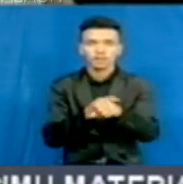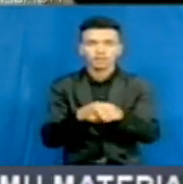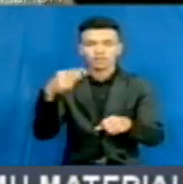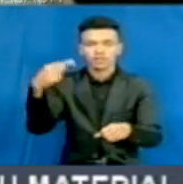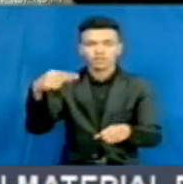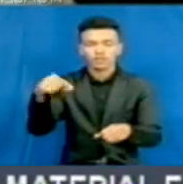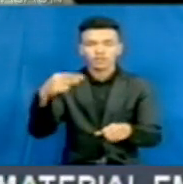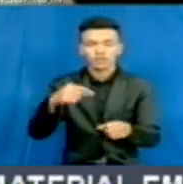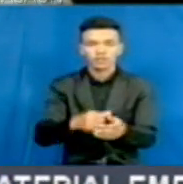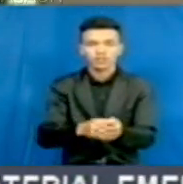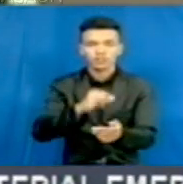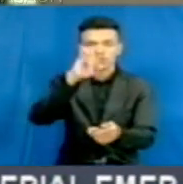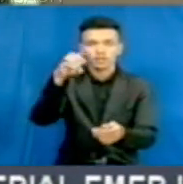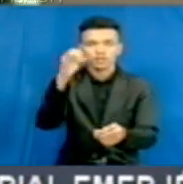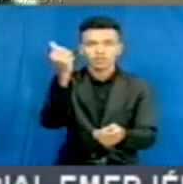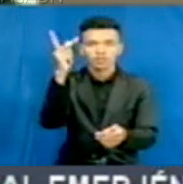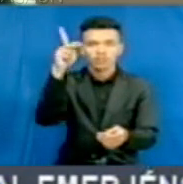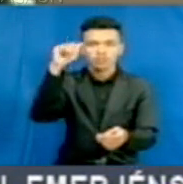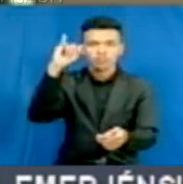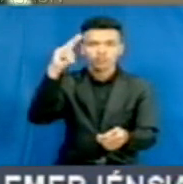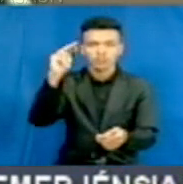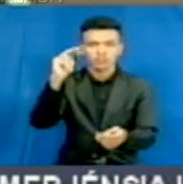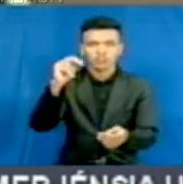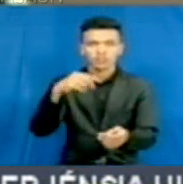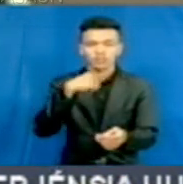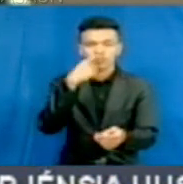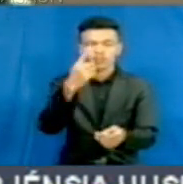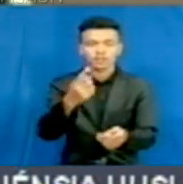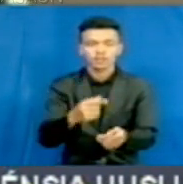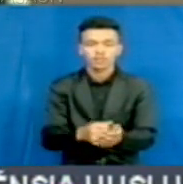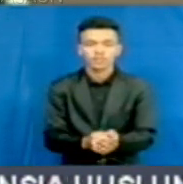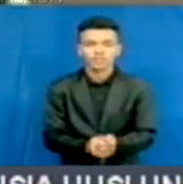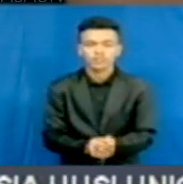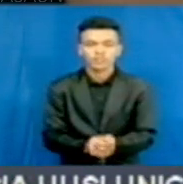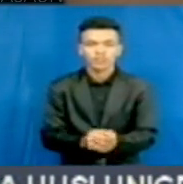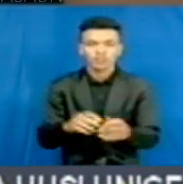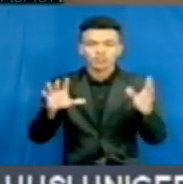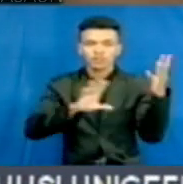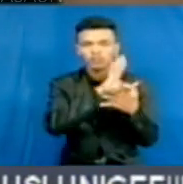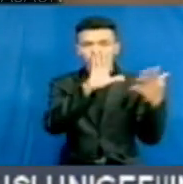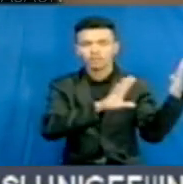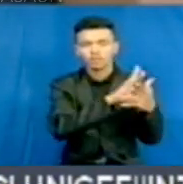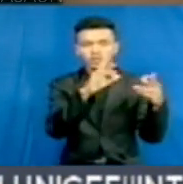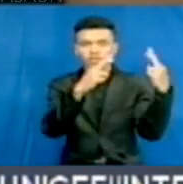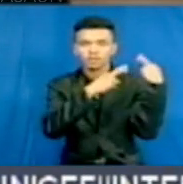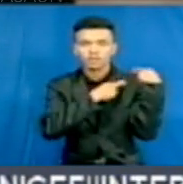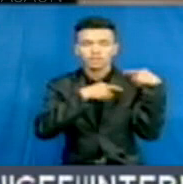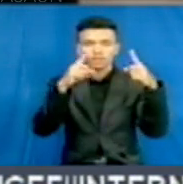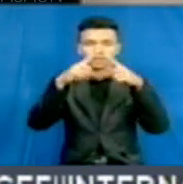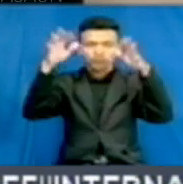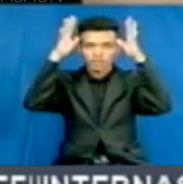Verde. Joaquim Amaral, no Demétrio Amaral, ratou a afirmação, né? Durante a cerimônia tomada de posse para o